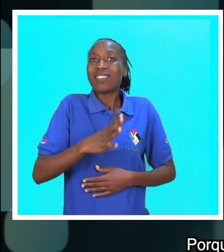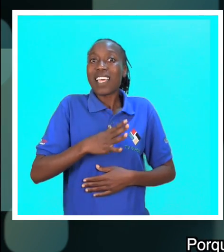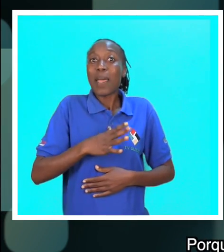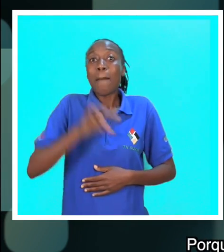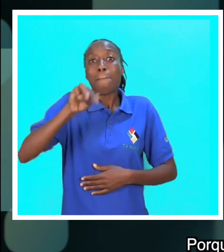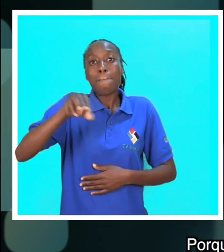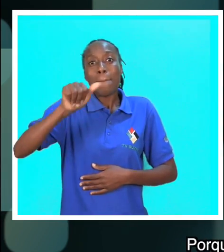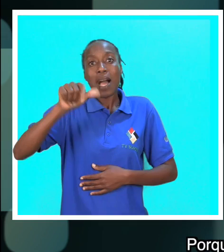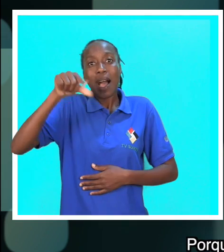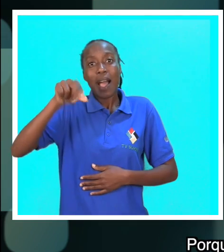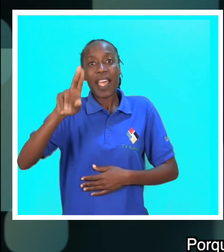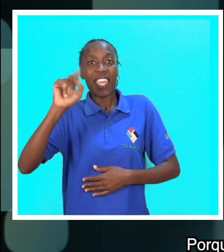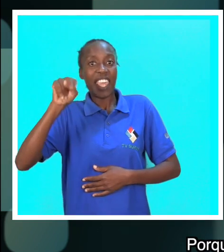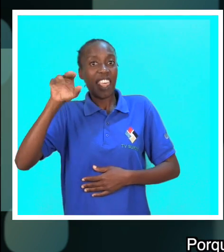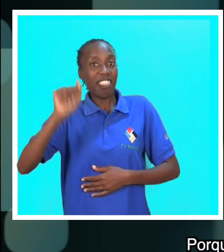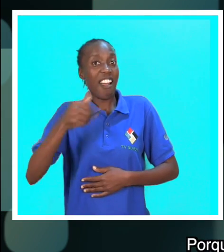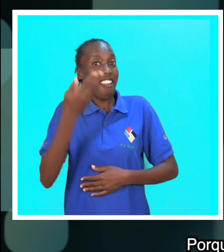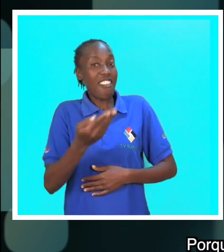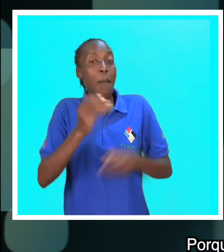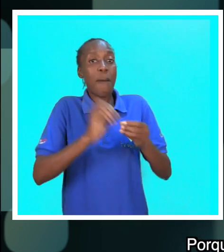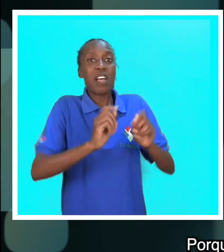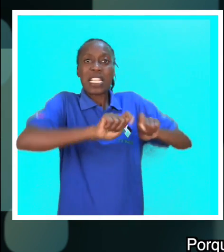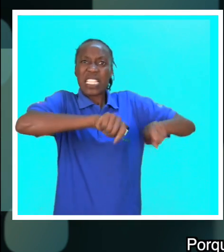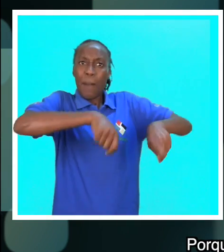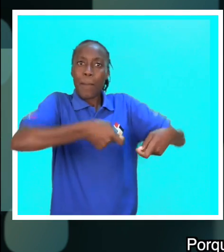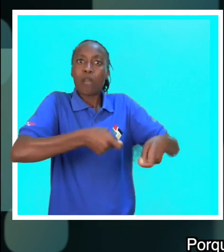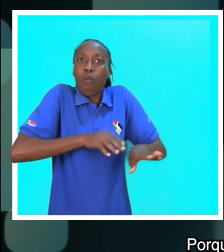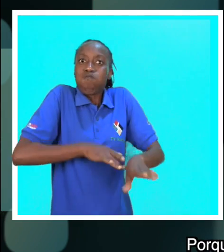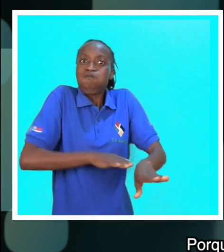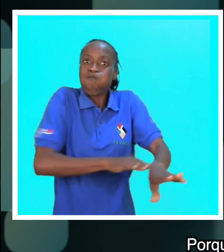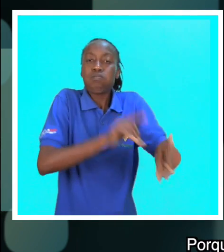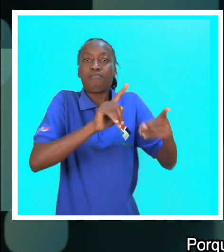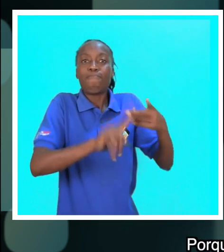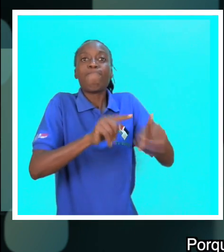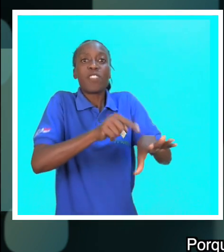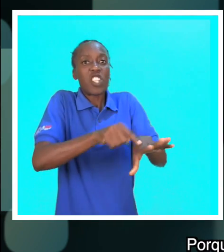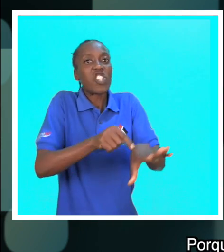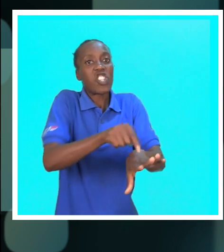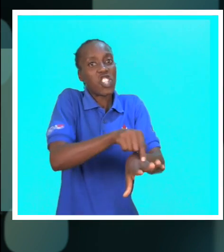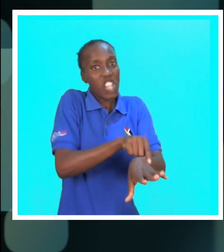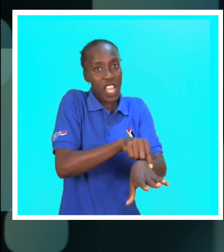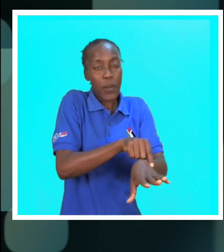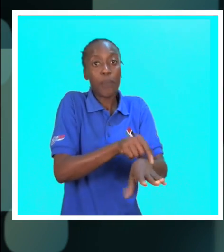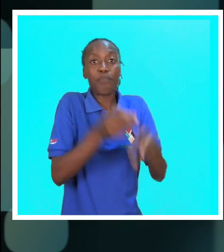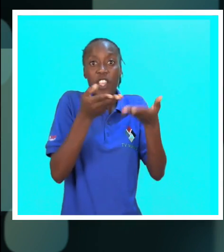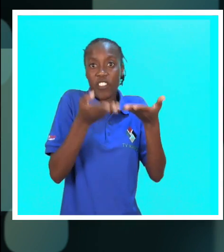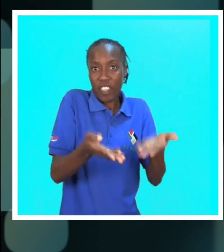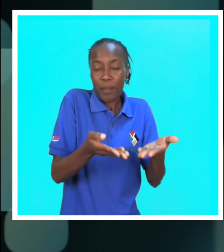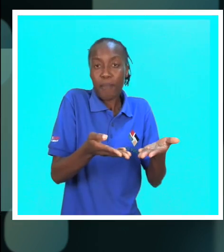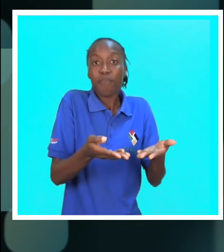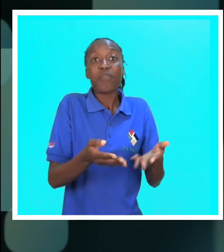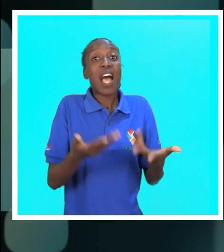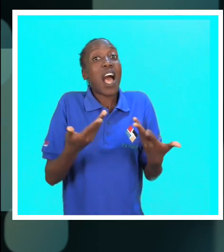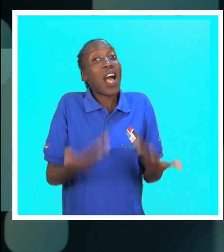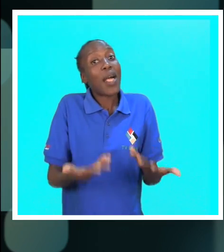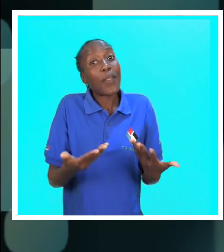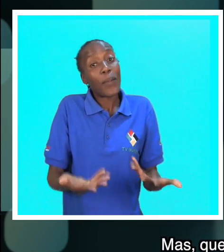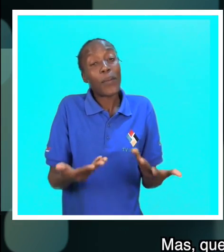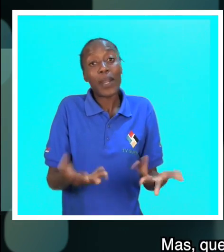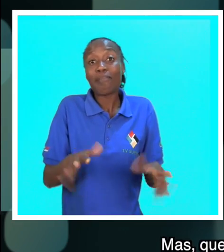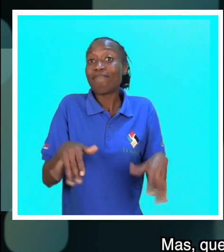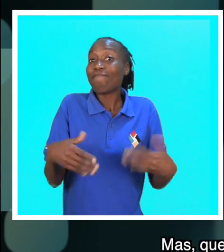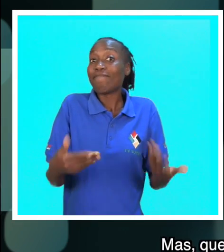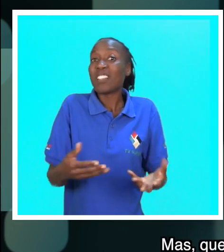uma máquina ali de cozer sapatos e chinelos. E é tudo tenho.